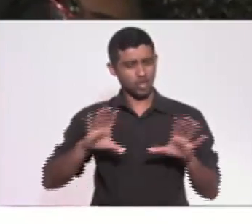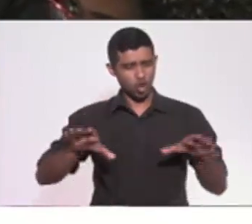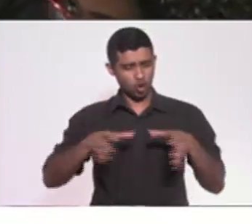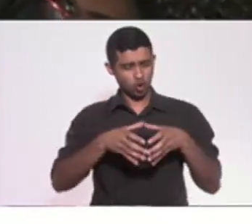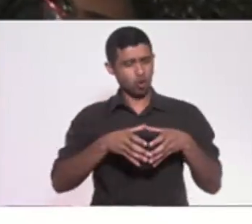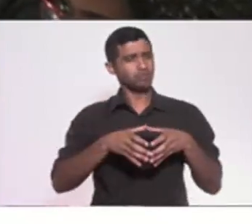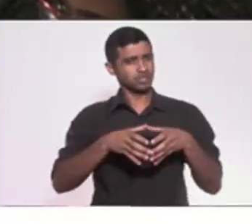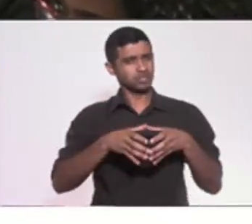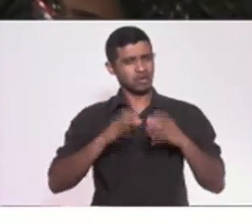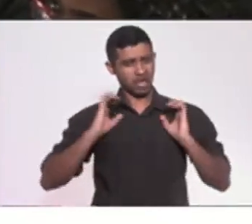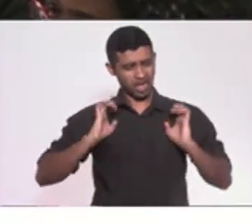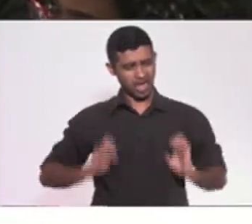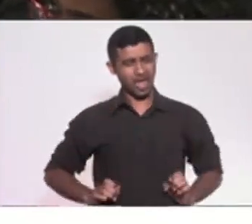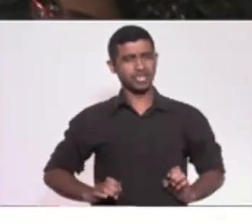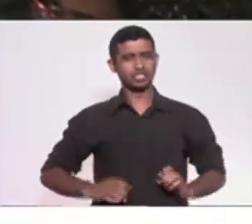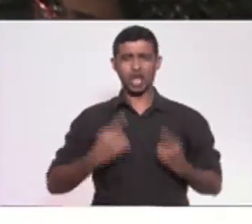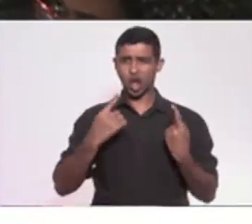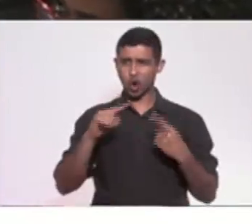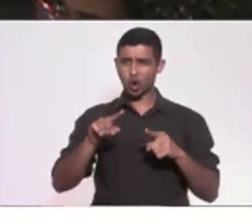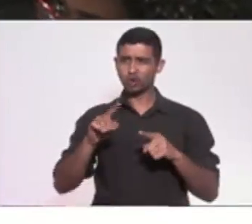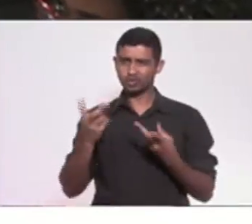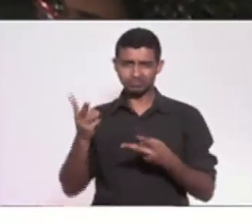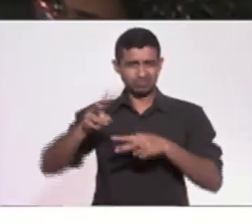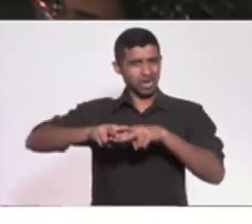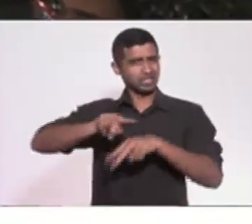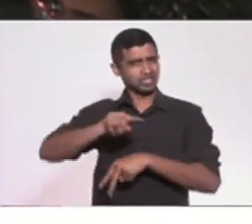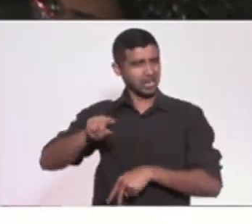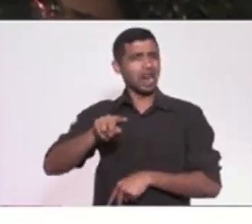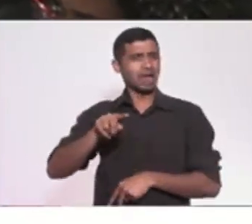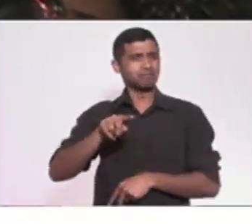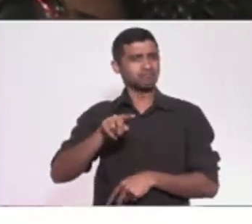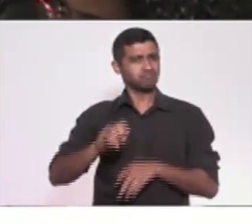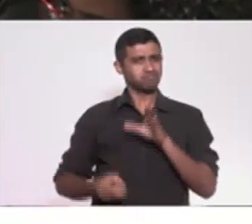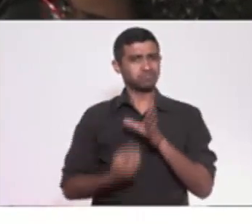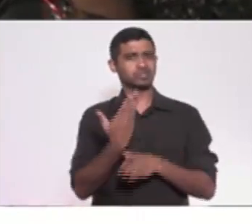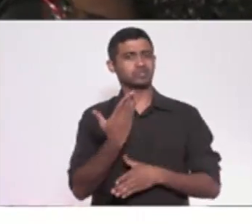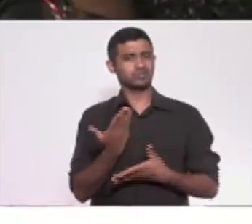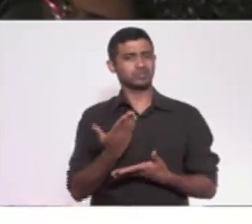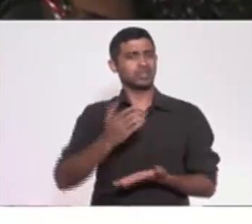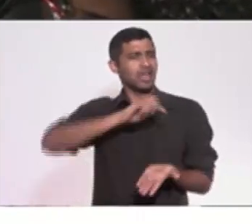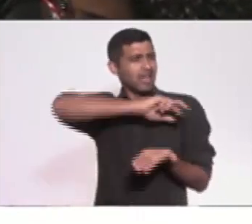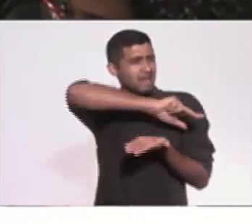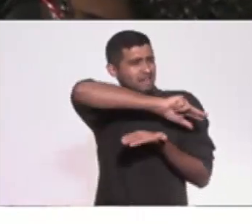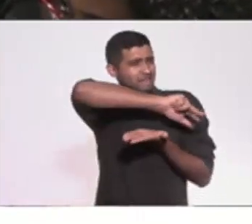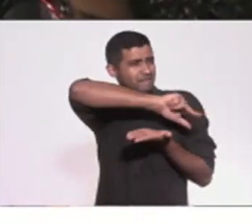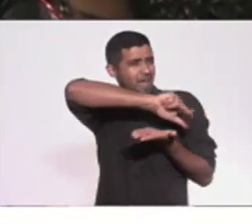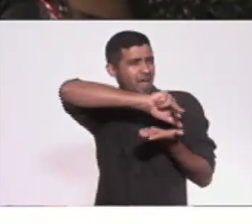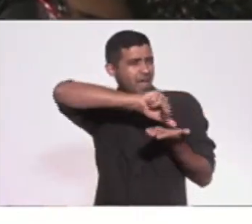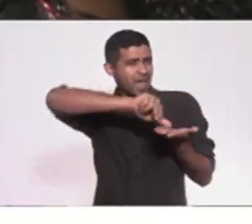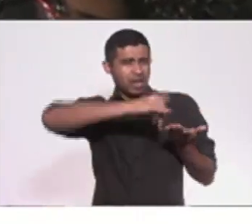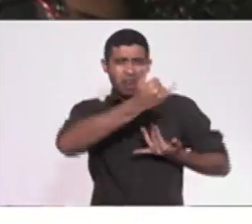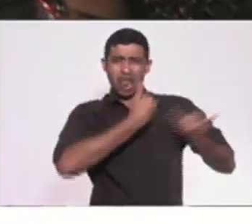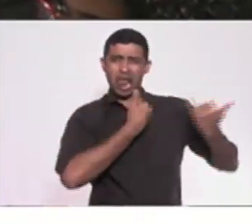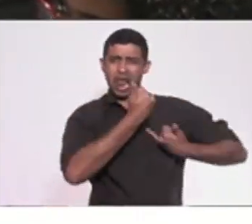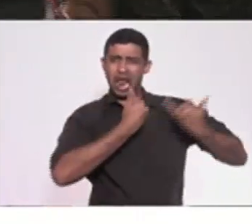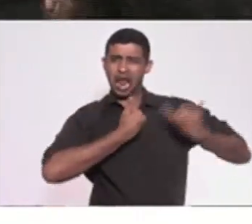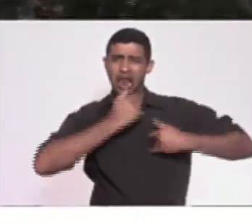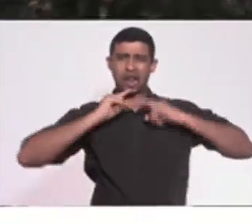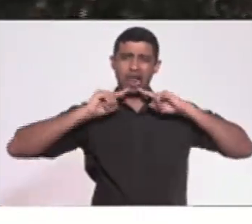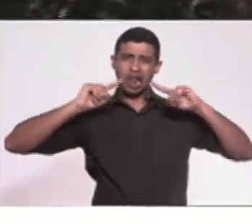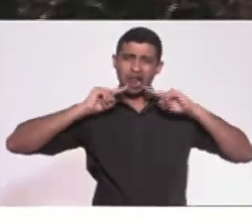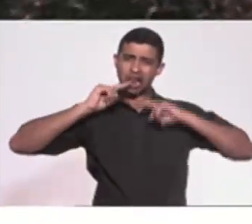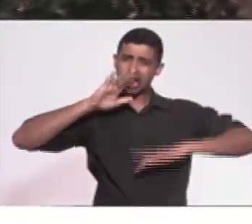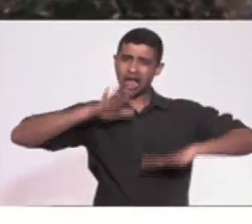contra esses parlamentares fosse instalada. E assim como várias outras denúncias que nós temos apresentado e muitas